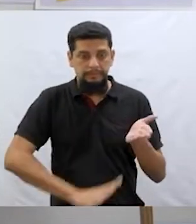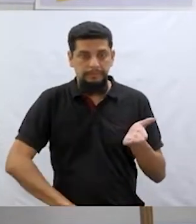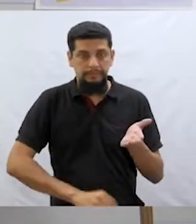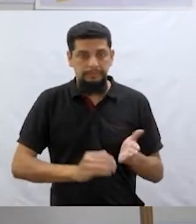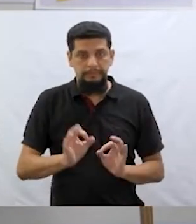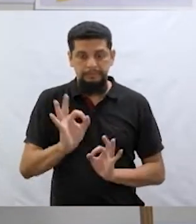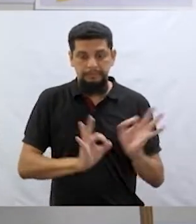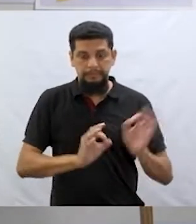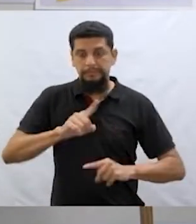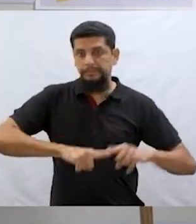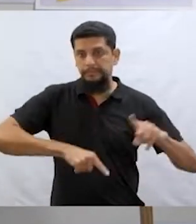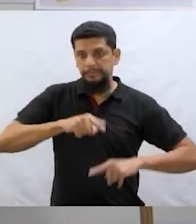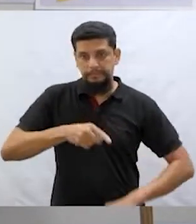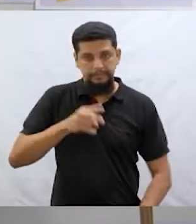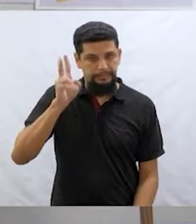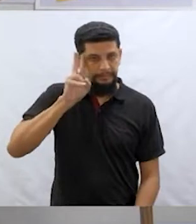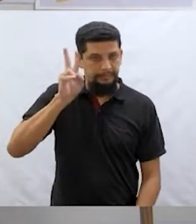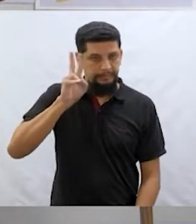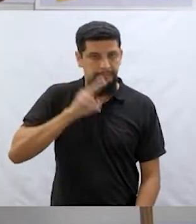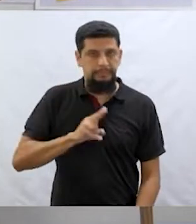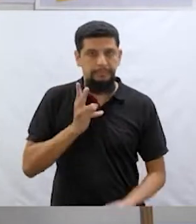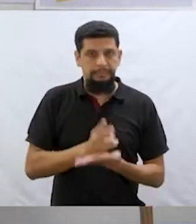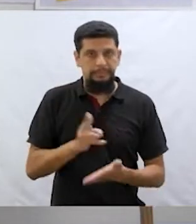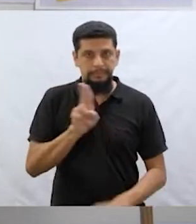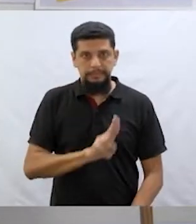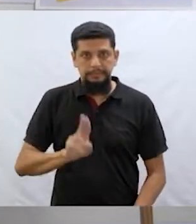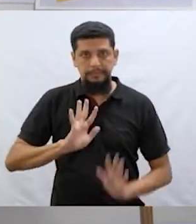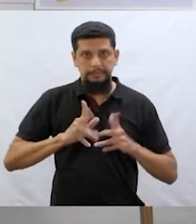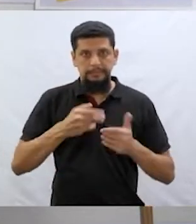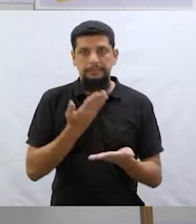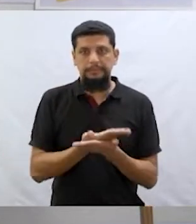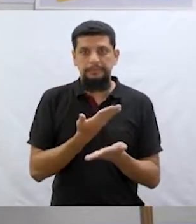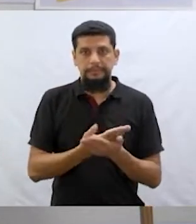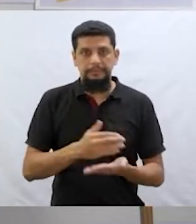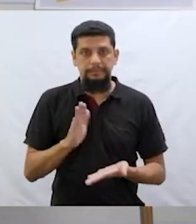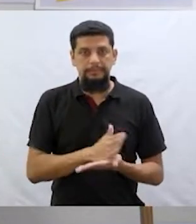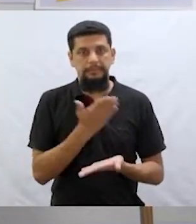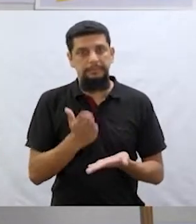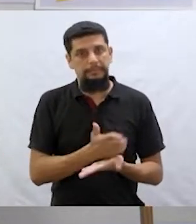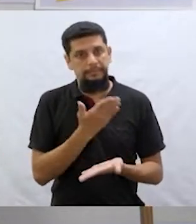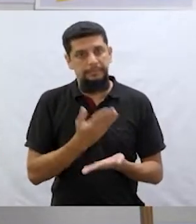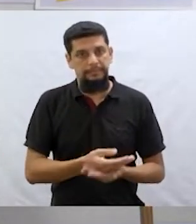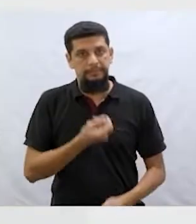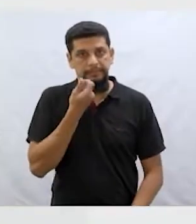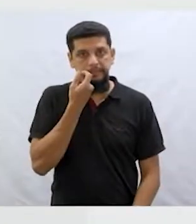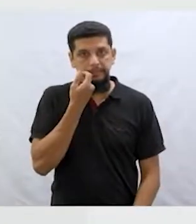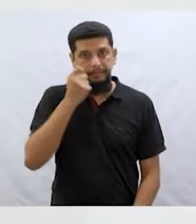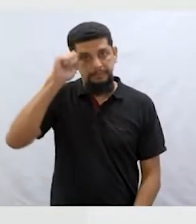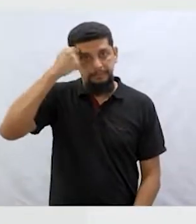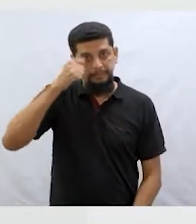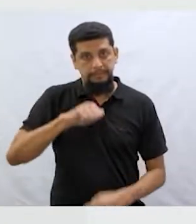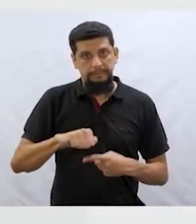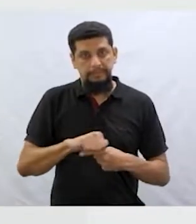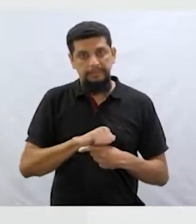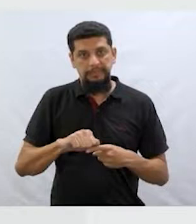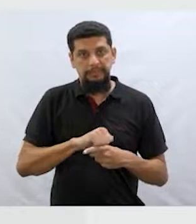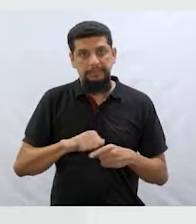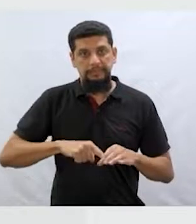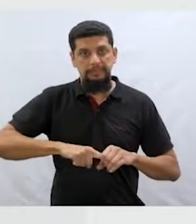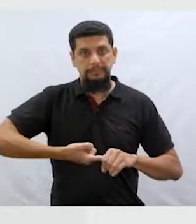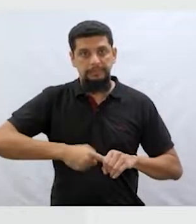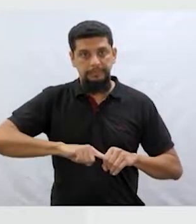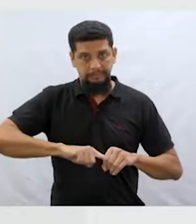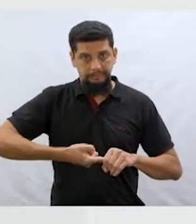prof? Isso mesmo. É aqueles materiais que nós usamos em todas as aulas. O caderno, o lápis, a borracha,